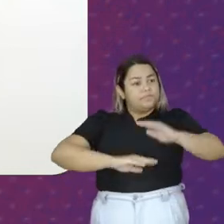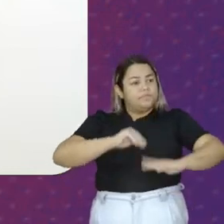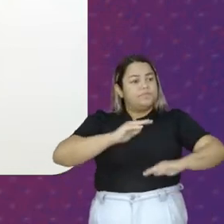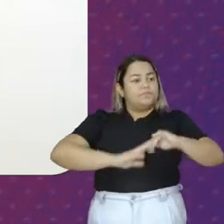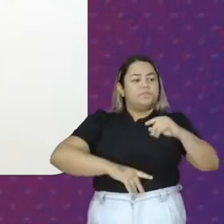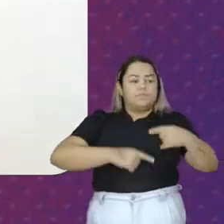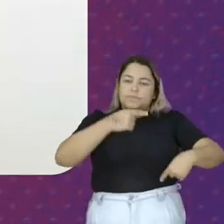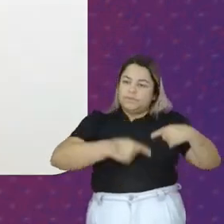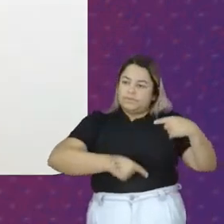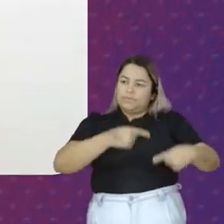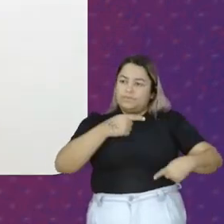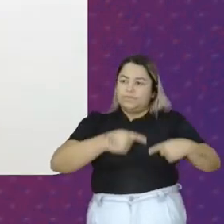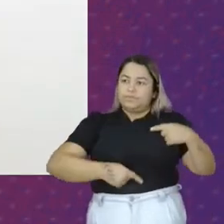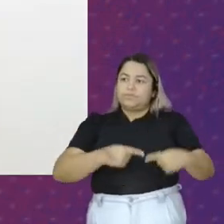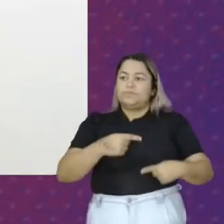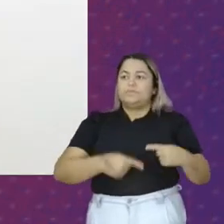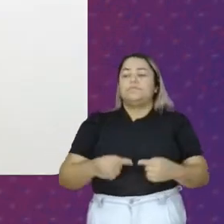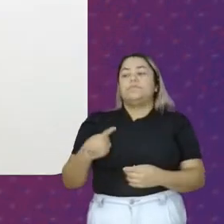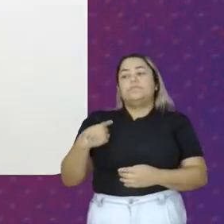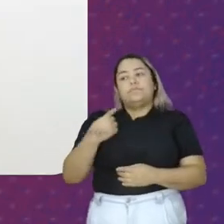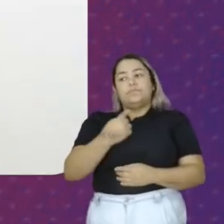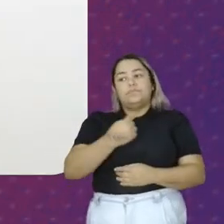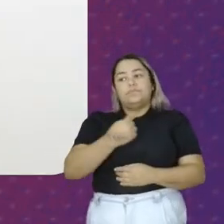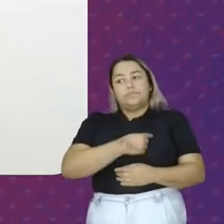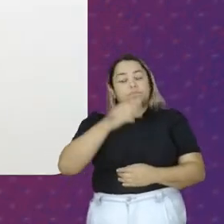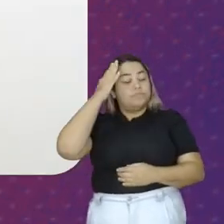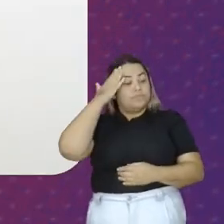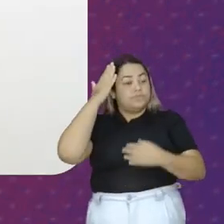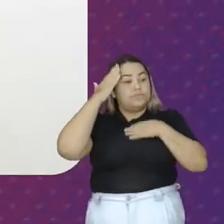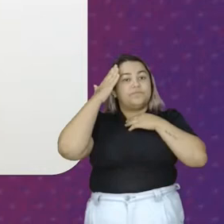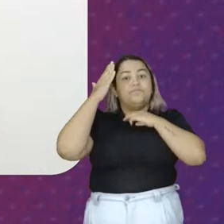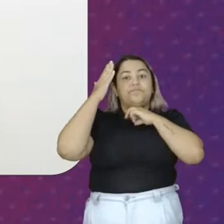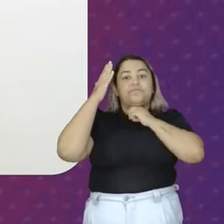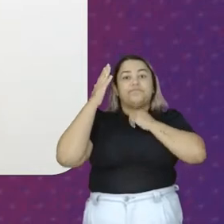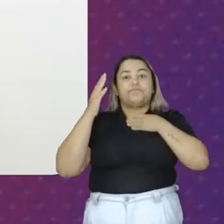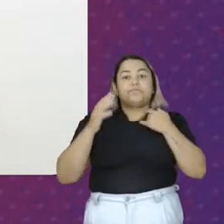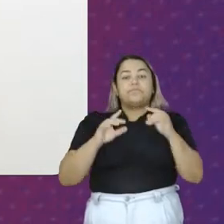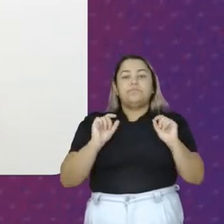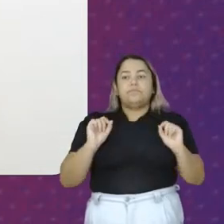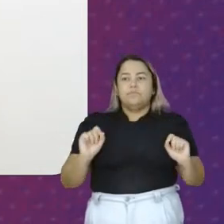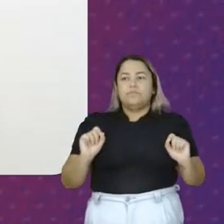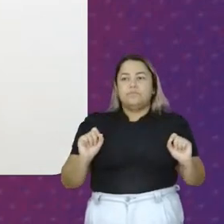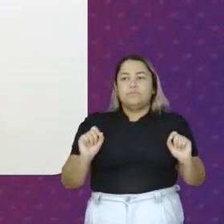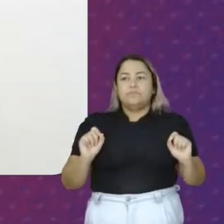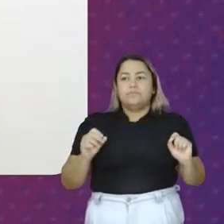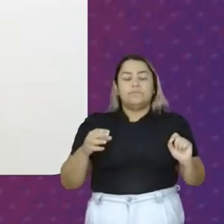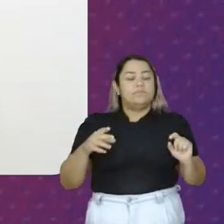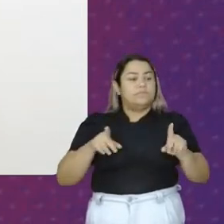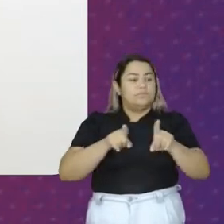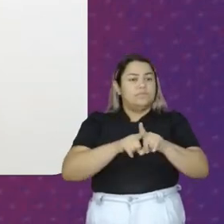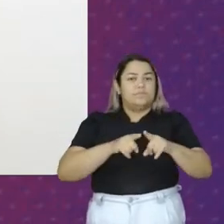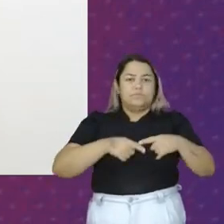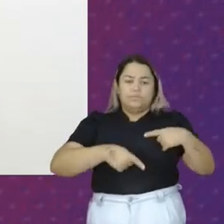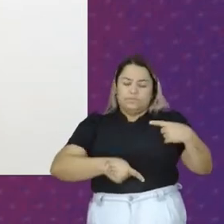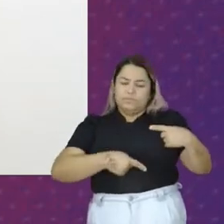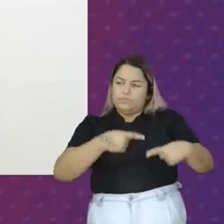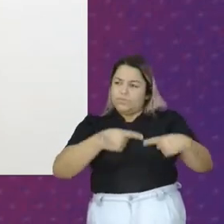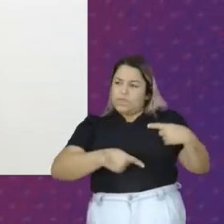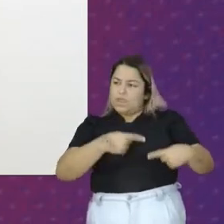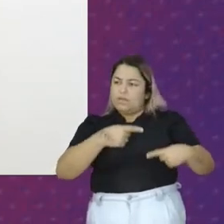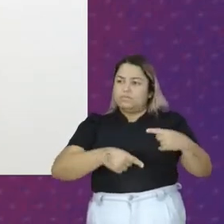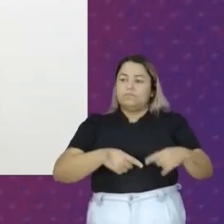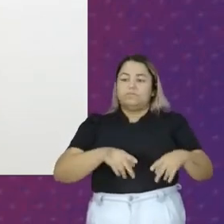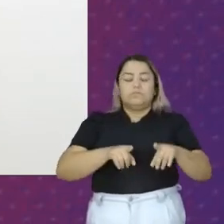política, nós também sabemos que nessa arena estão em disputa